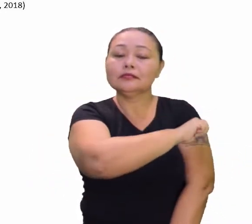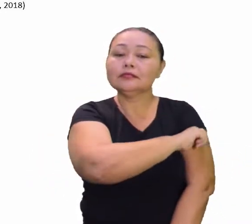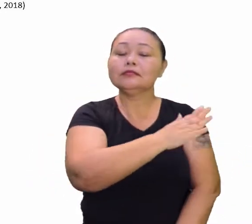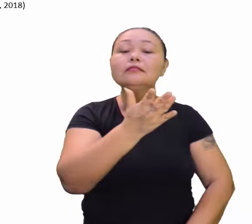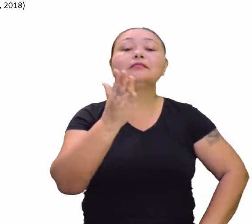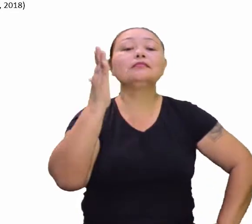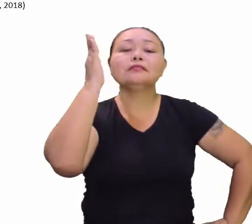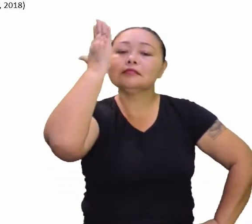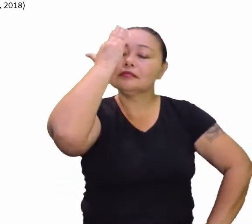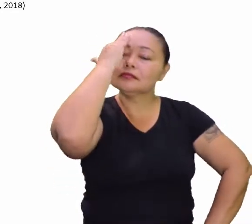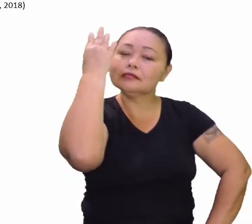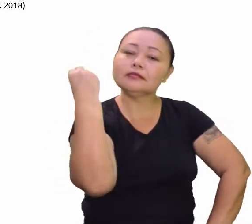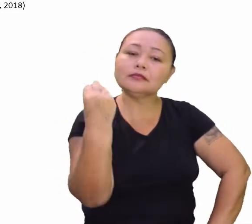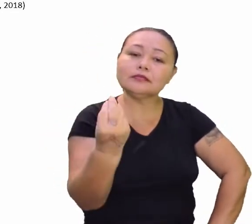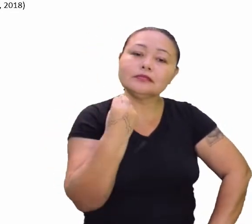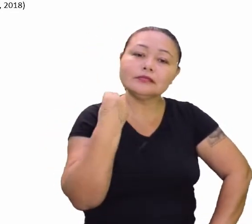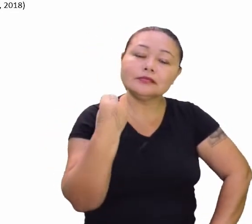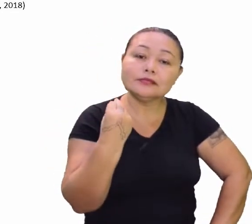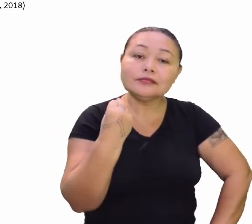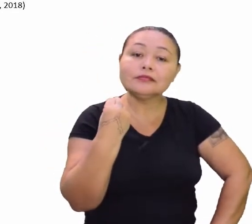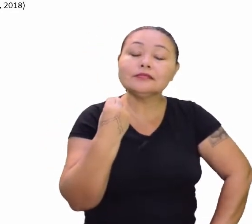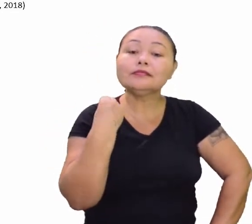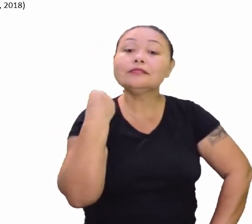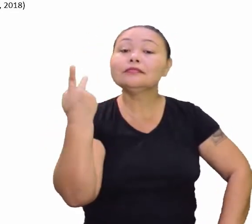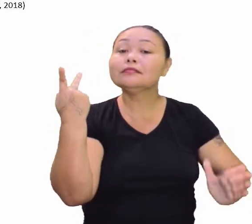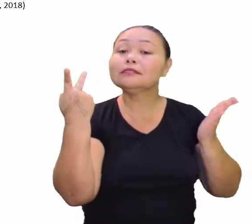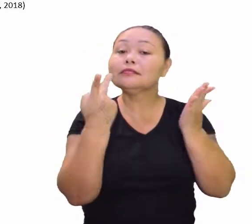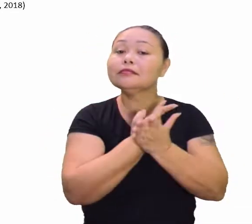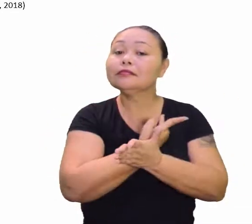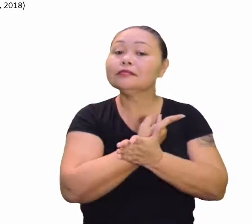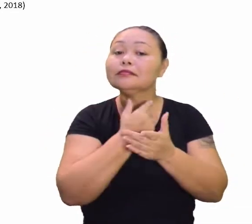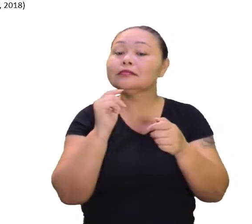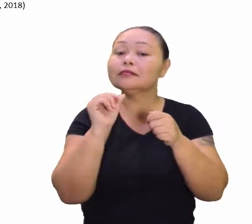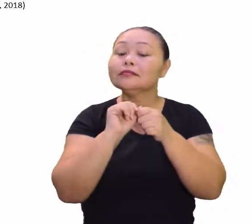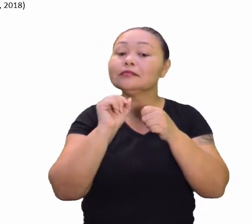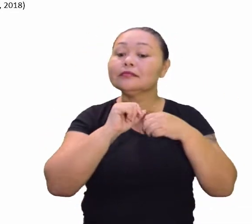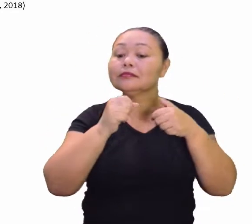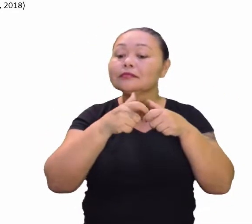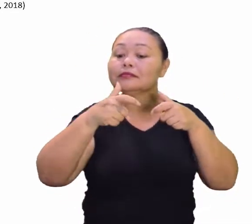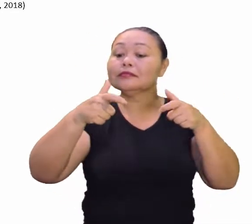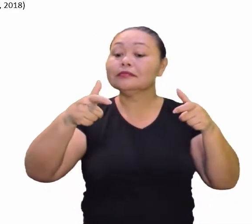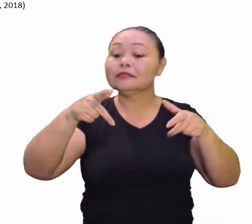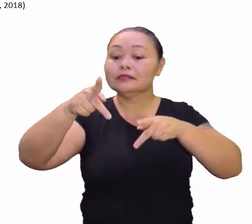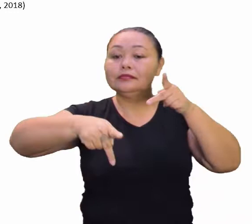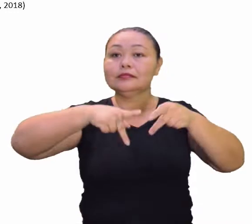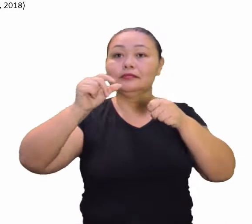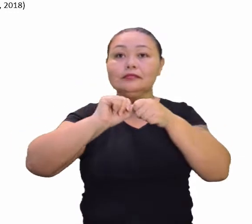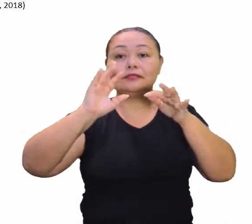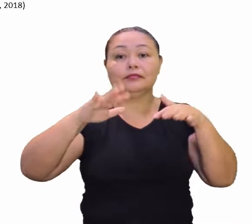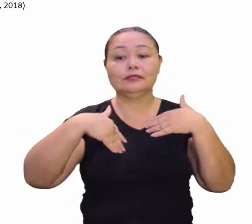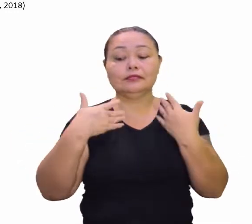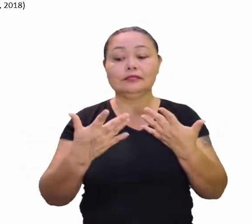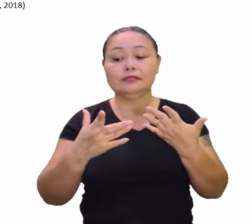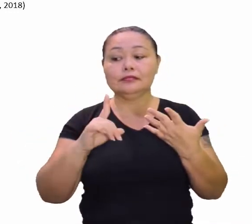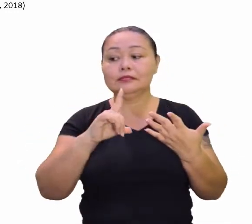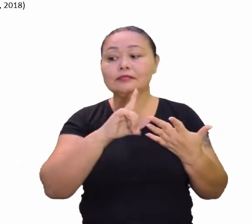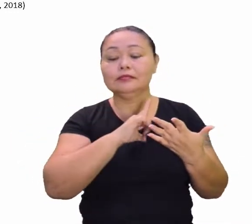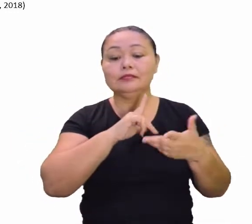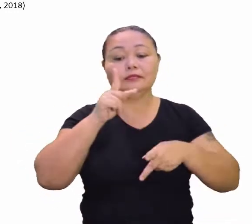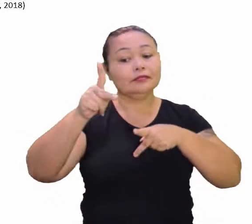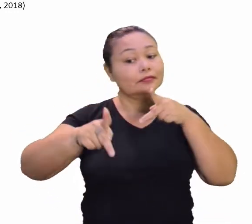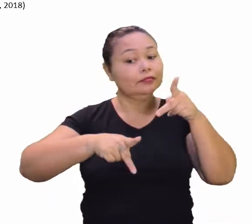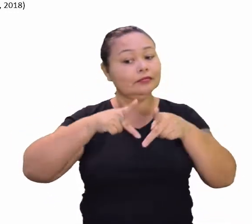para entender, compreender o que aconteceu para o aumento dessa população. Então, a gente está falando